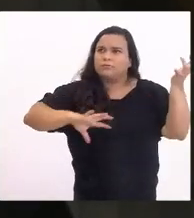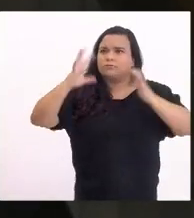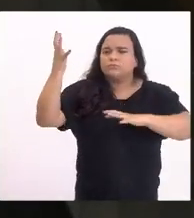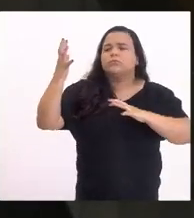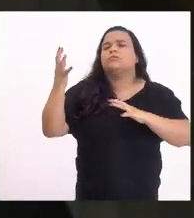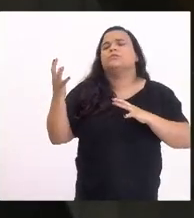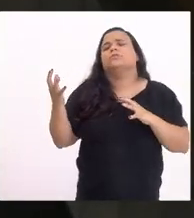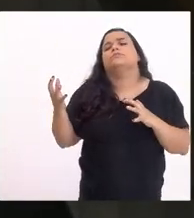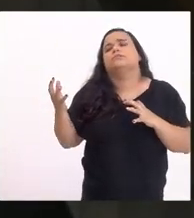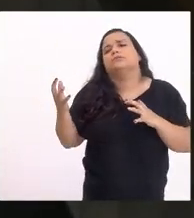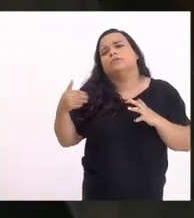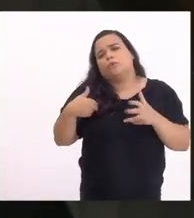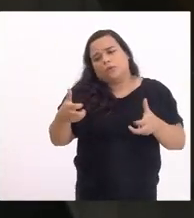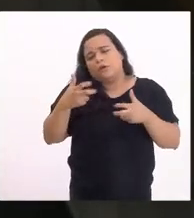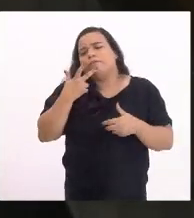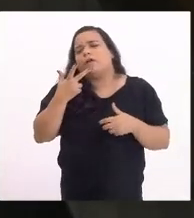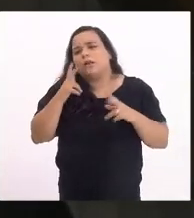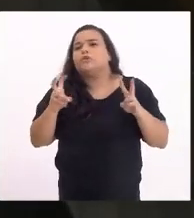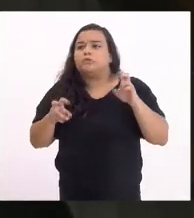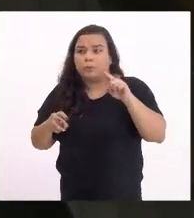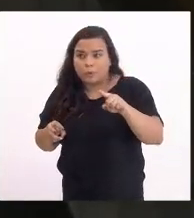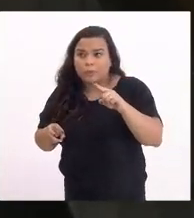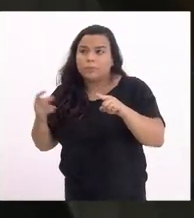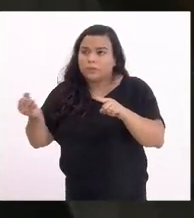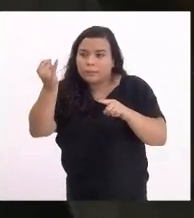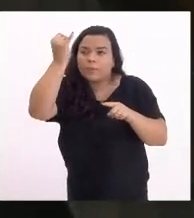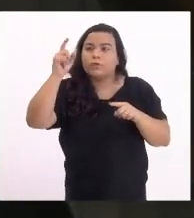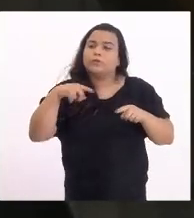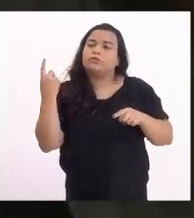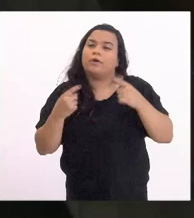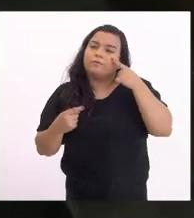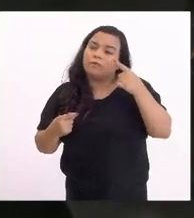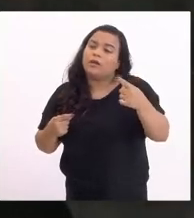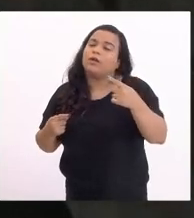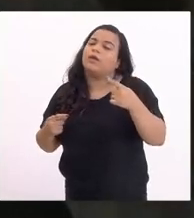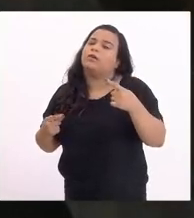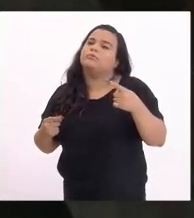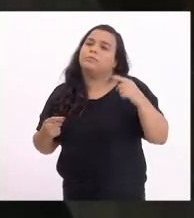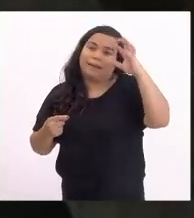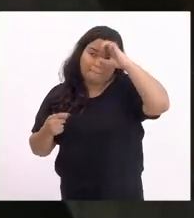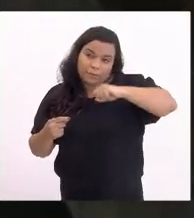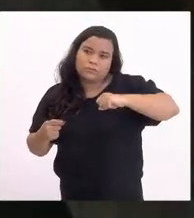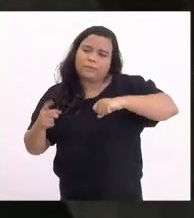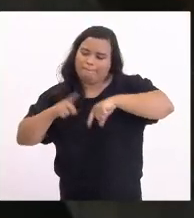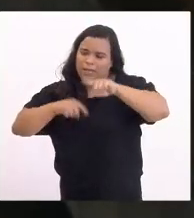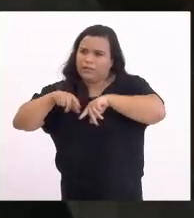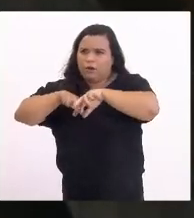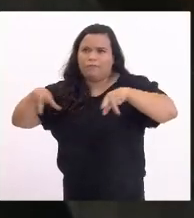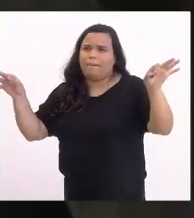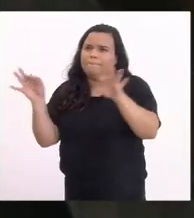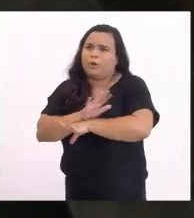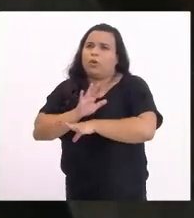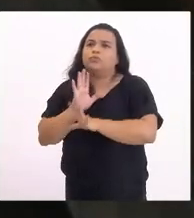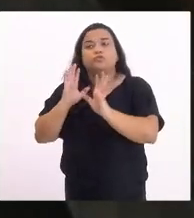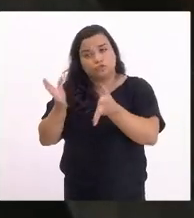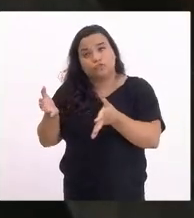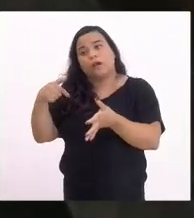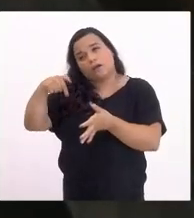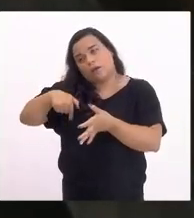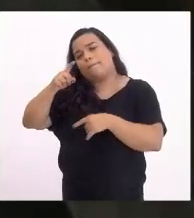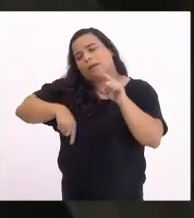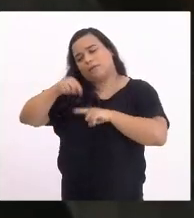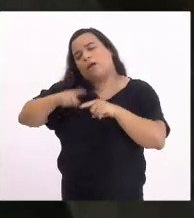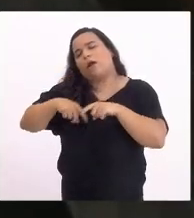nesse sentido, eu quero falar da importância de nós tirarmos proveito do material já produzido pela LERJ. Mas, enfim, é uma